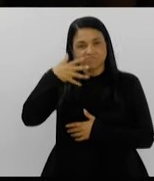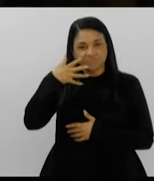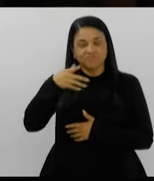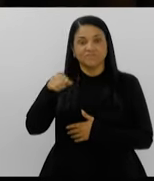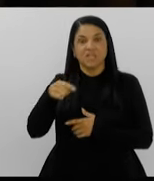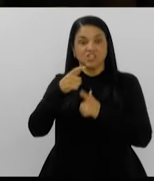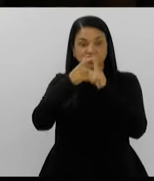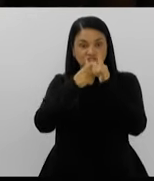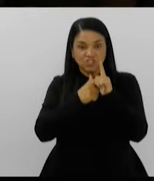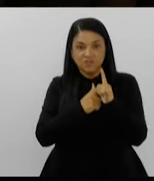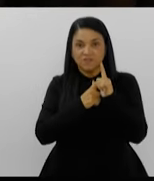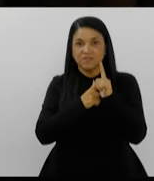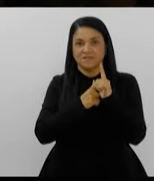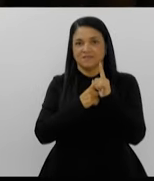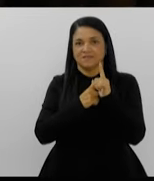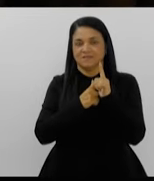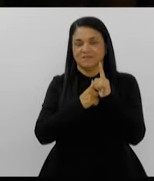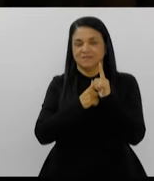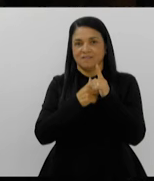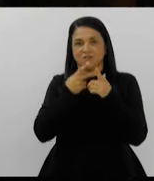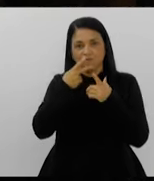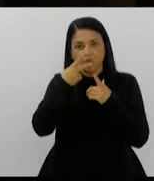endividamento público da história do Rio de Janeiro,